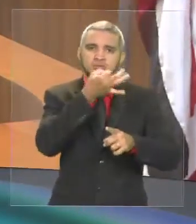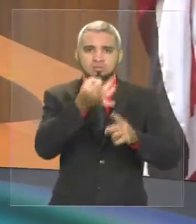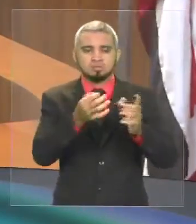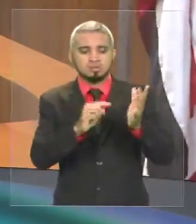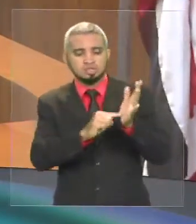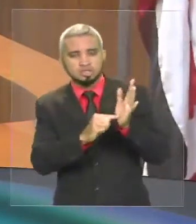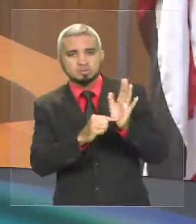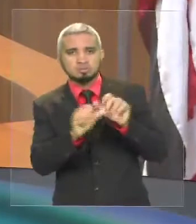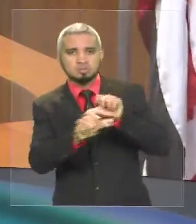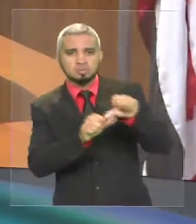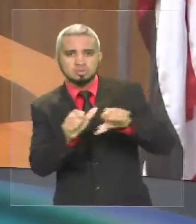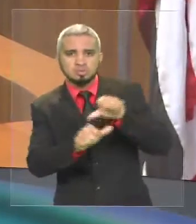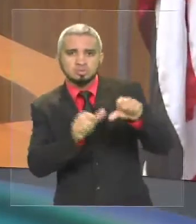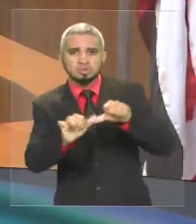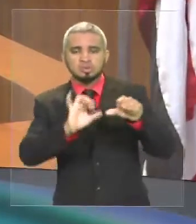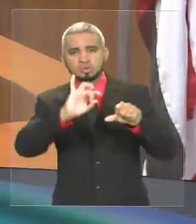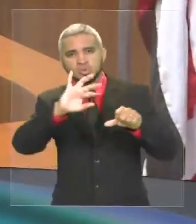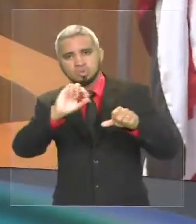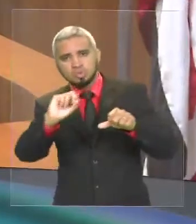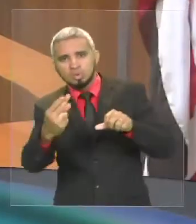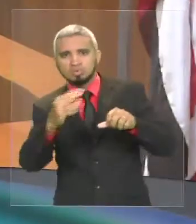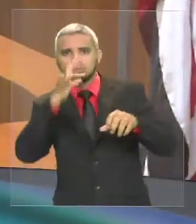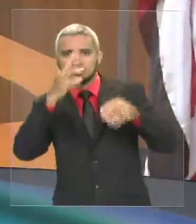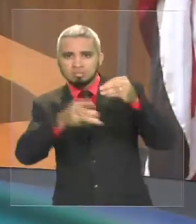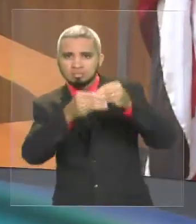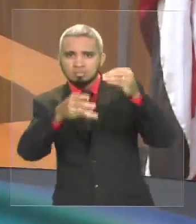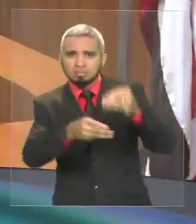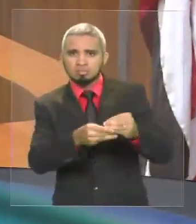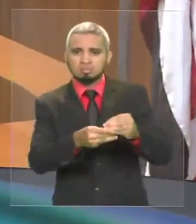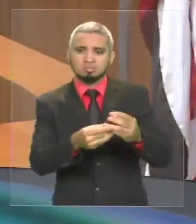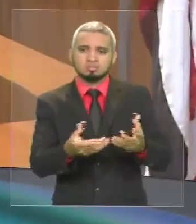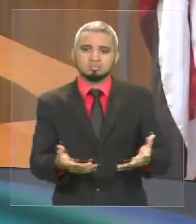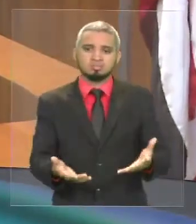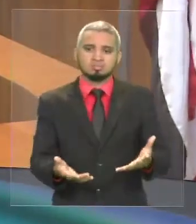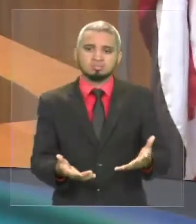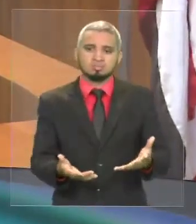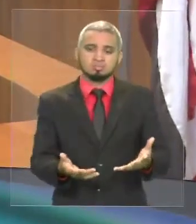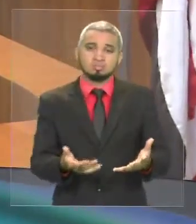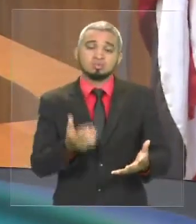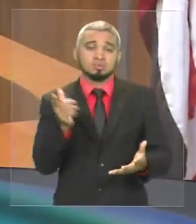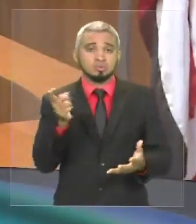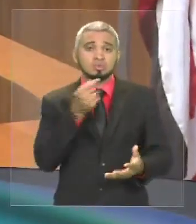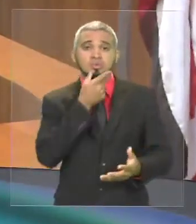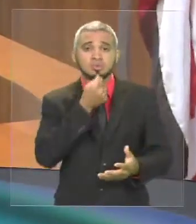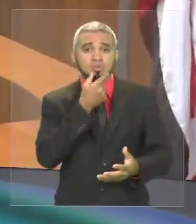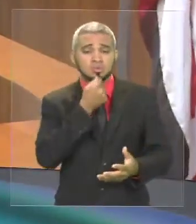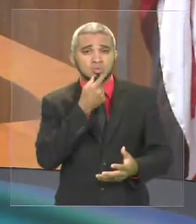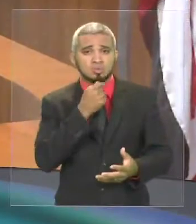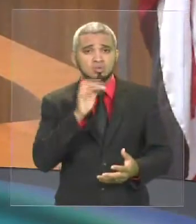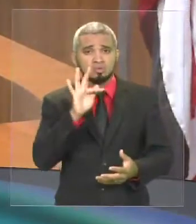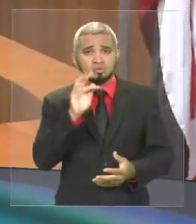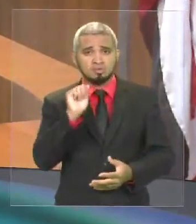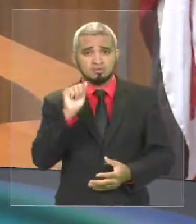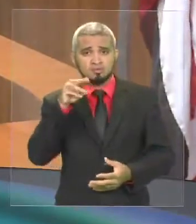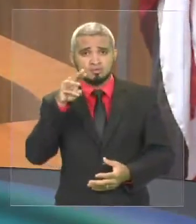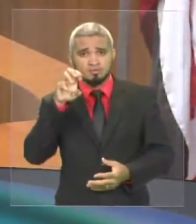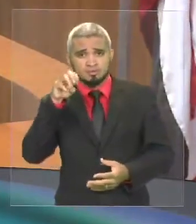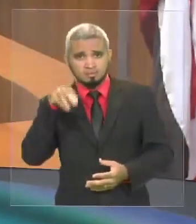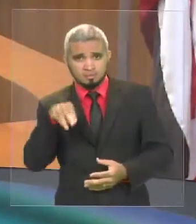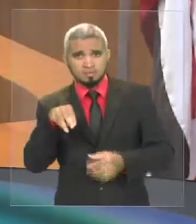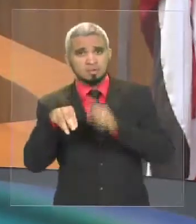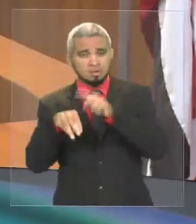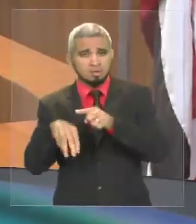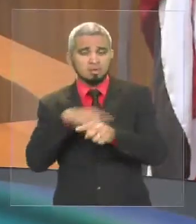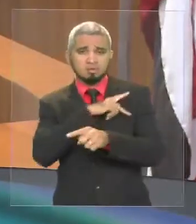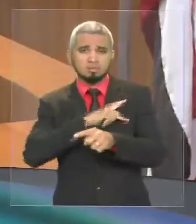alteração que venha a aperfeiçoar essa situação. Ninguém mais abalizado e legitimado para falar em nome dos municípios do que o presidente